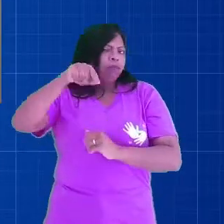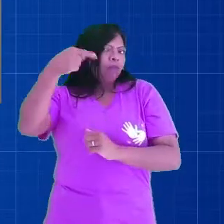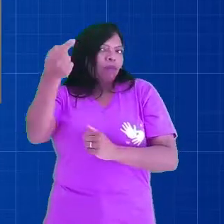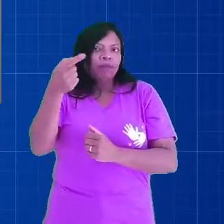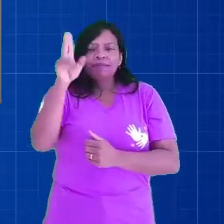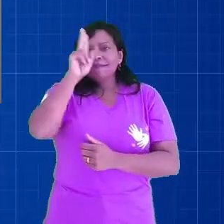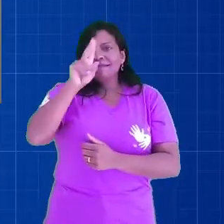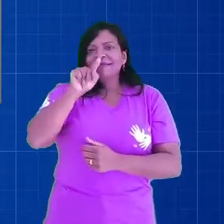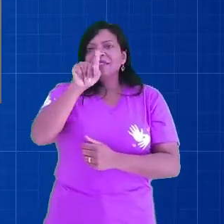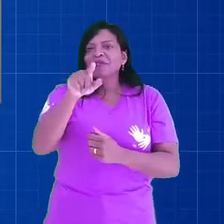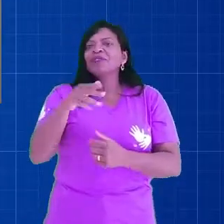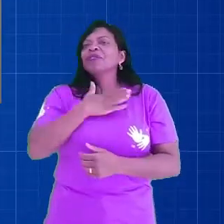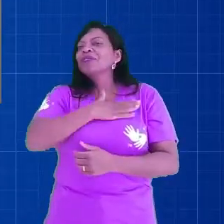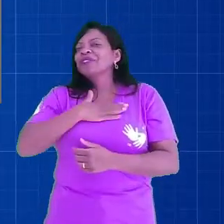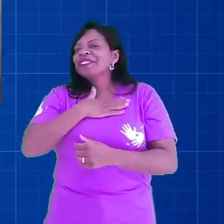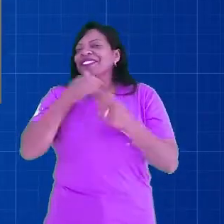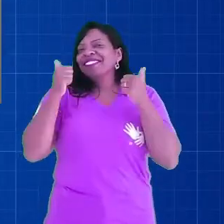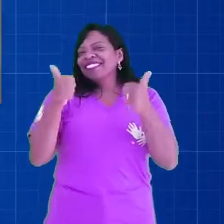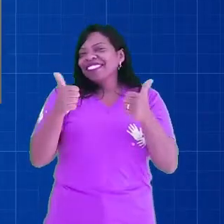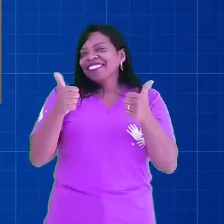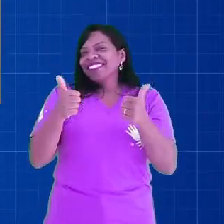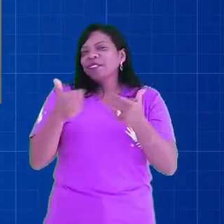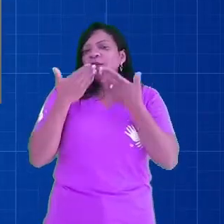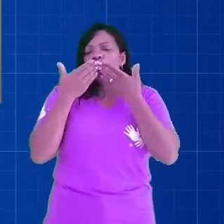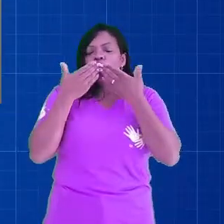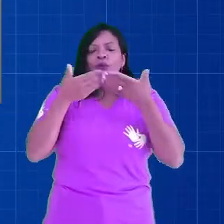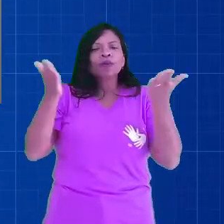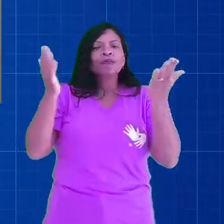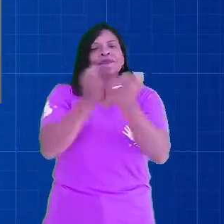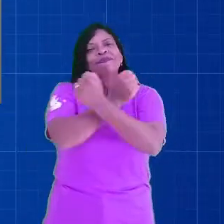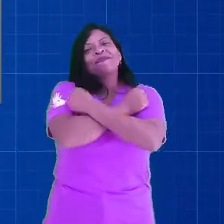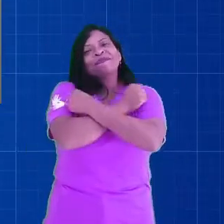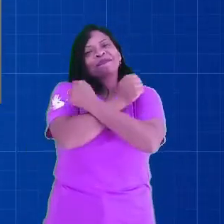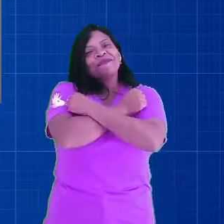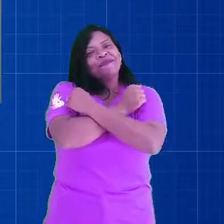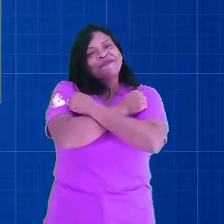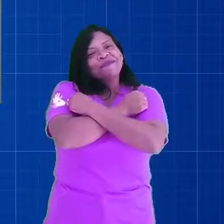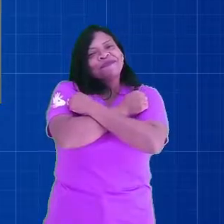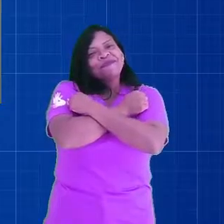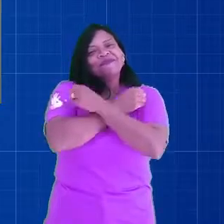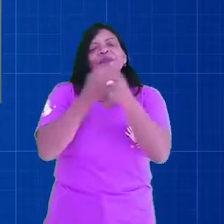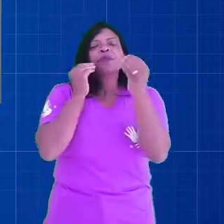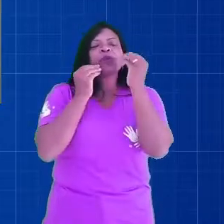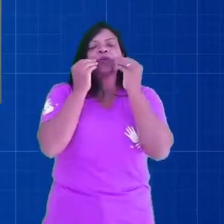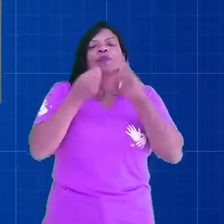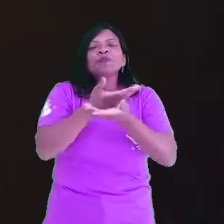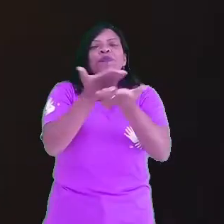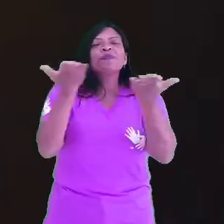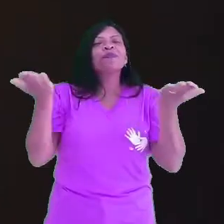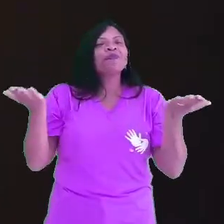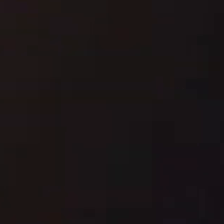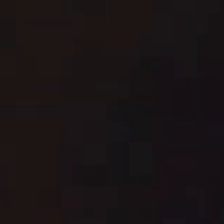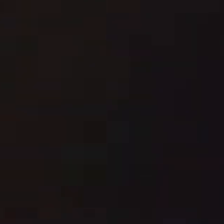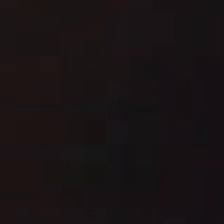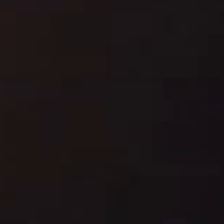vocês queiram trabalhar, tá bom? Um grande abraço e beijo para todos vocês.